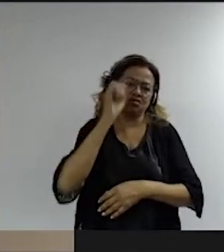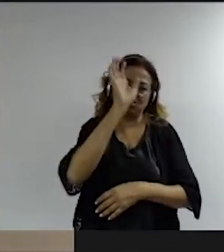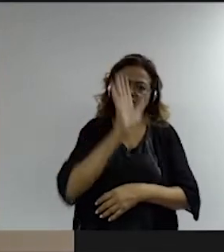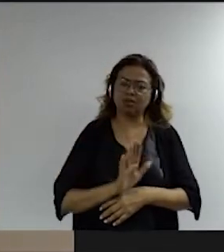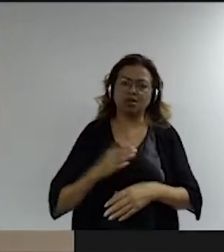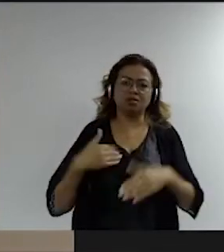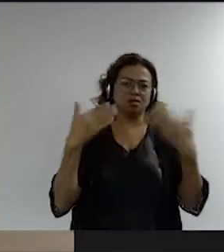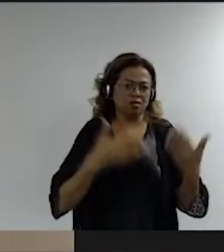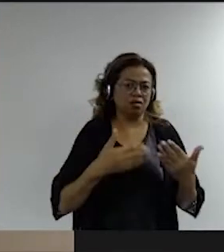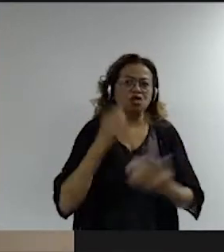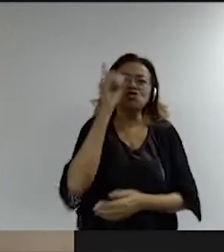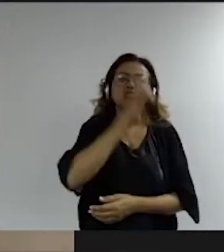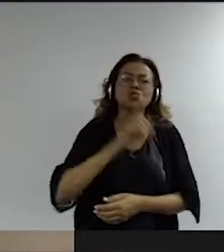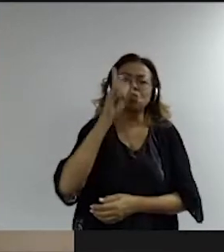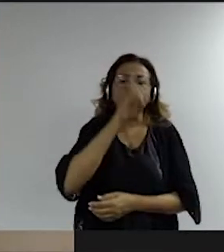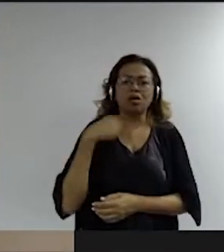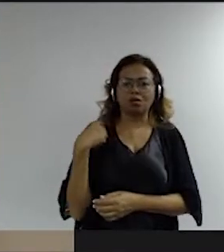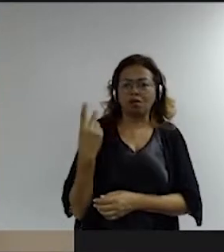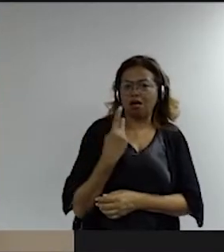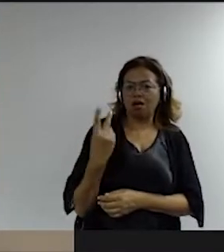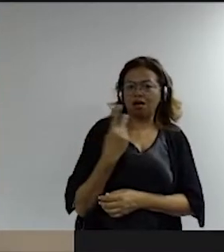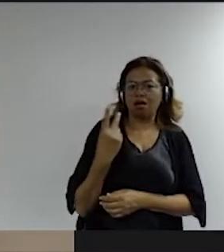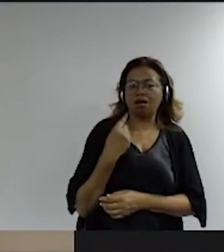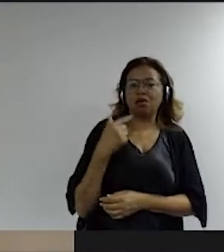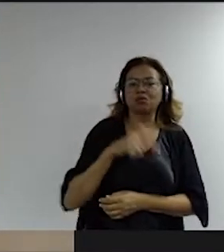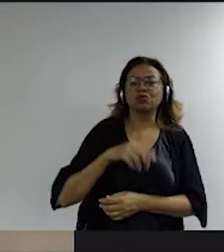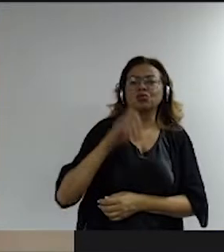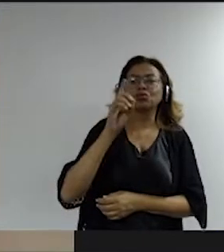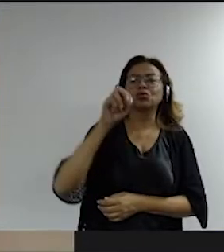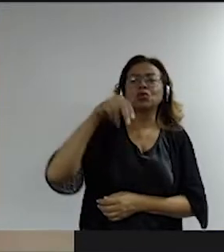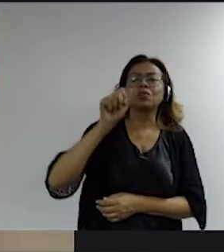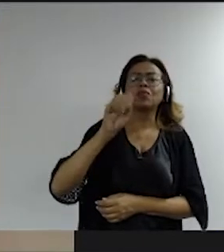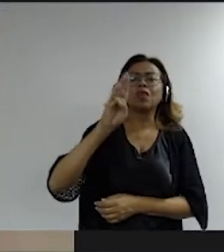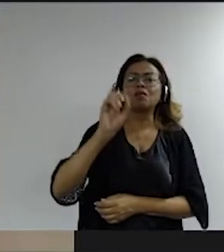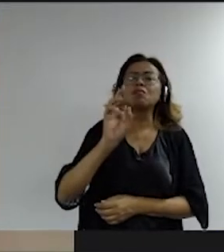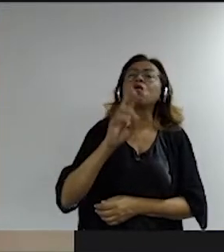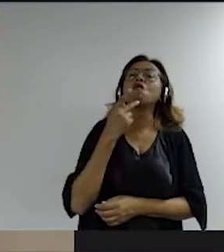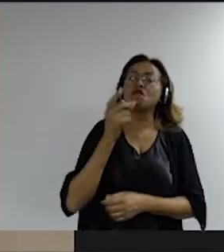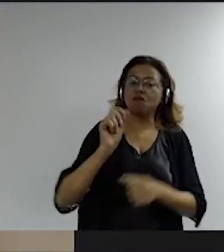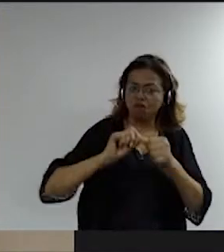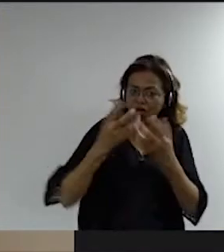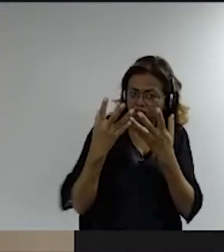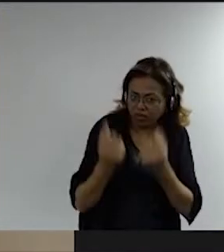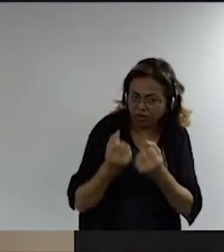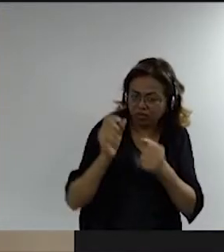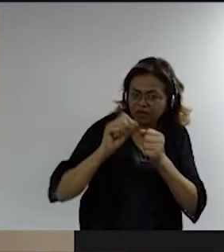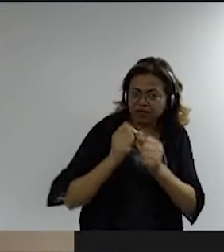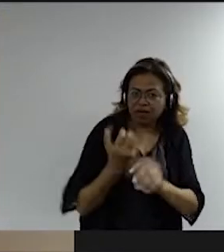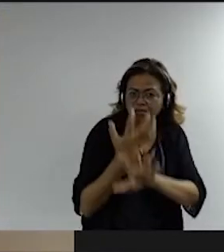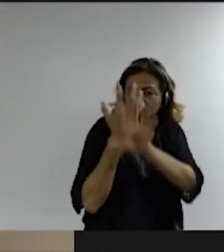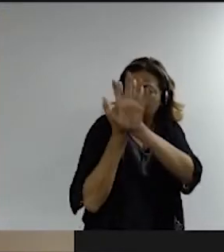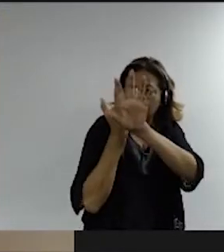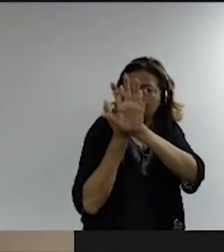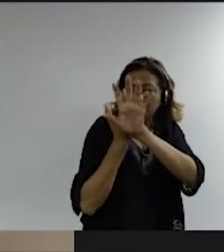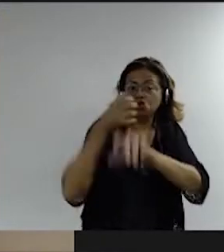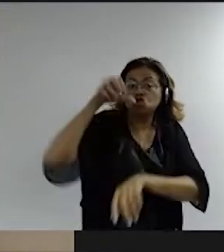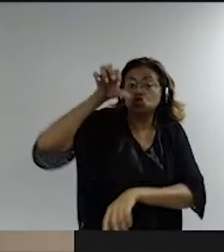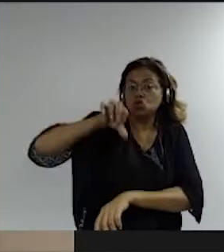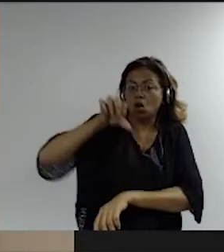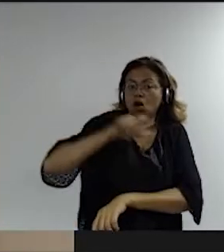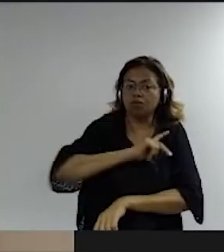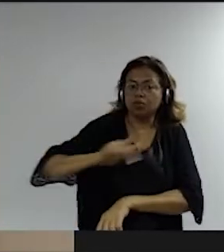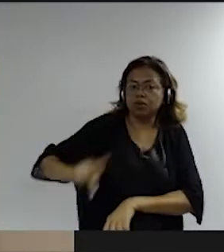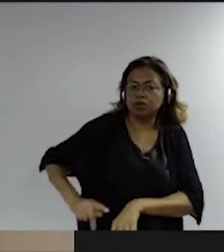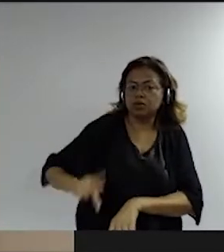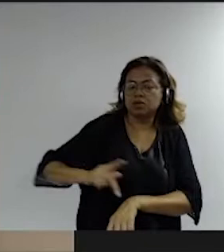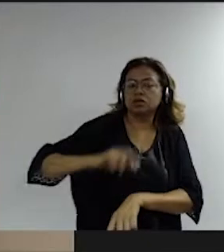No domingo, eu e o doutor Nabor vamos fazer uma grande live com os 9 presidentes da região Nordeste, defendendo a democracia, porque essa